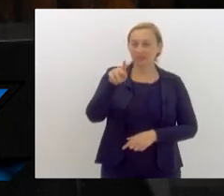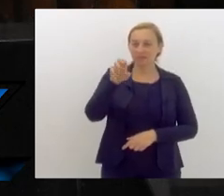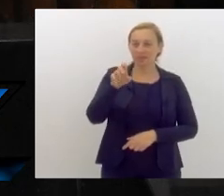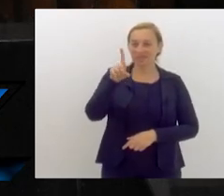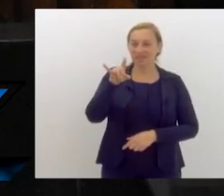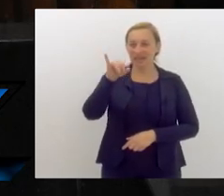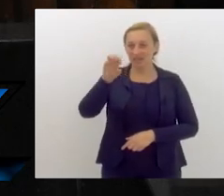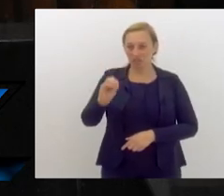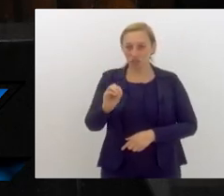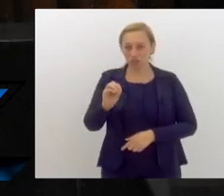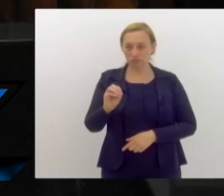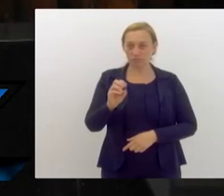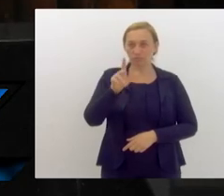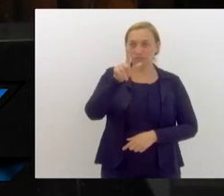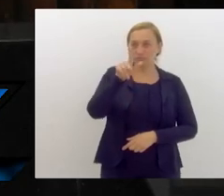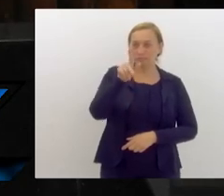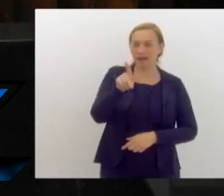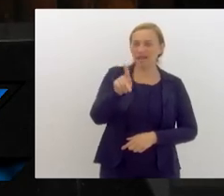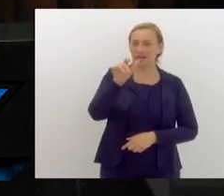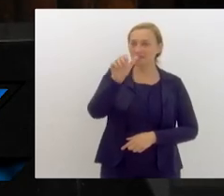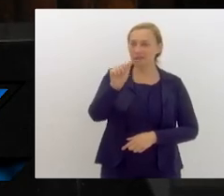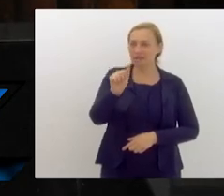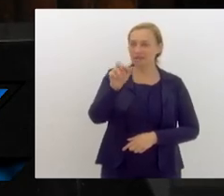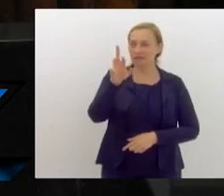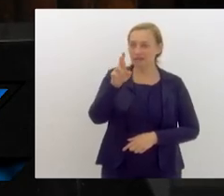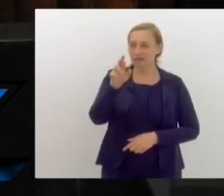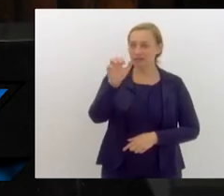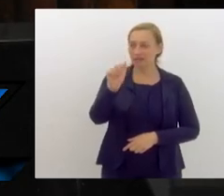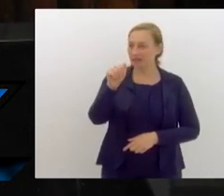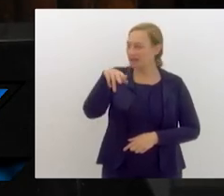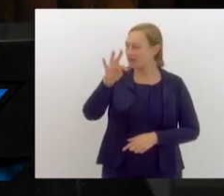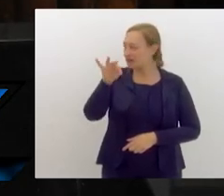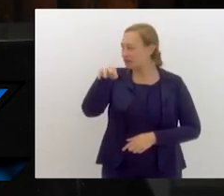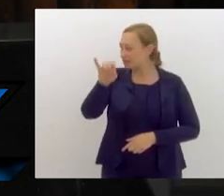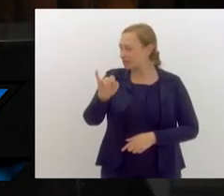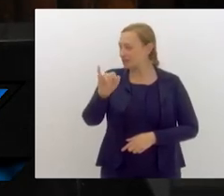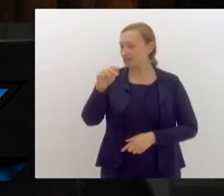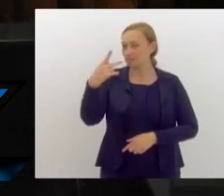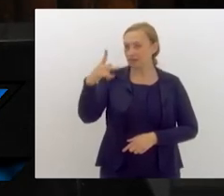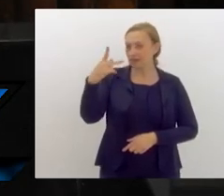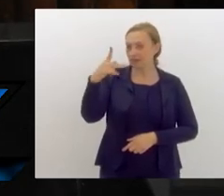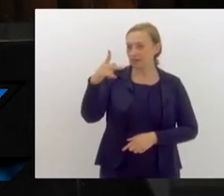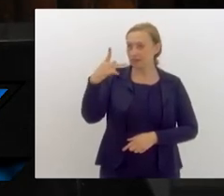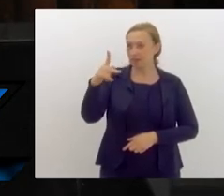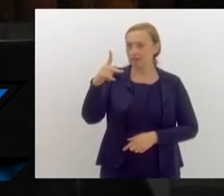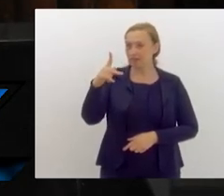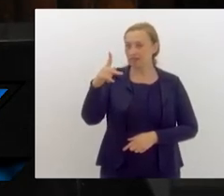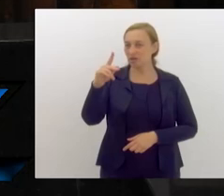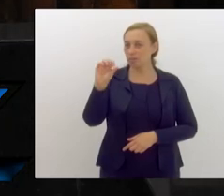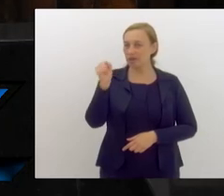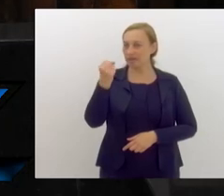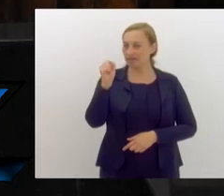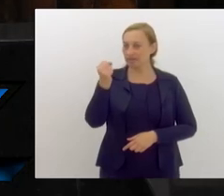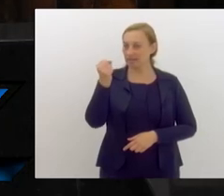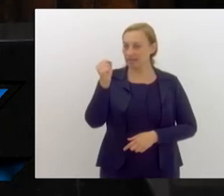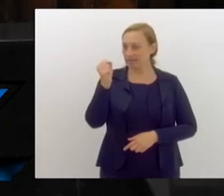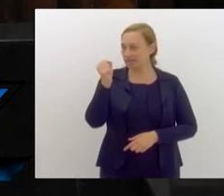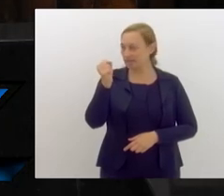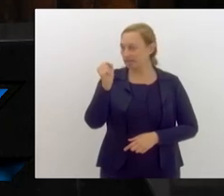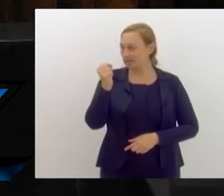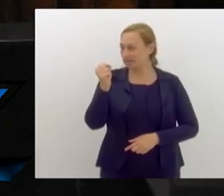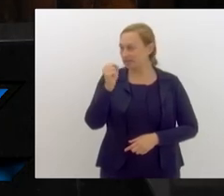de Paracambi Seropédica em março do ano passado a gente presenciou uma